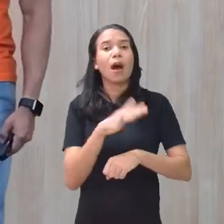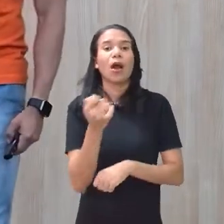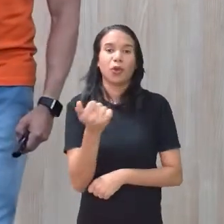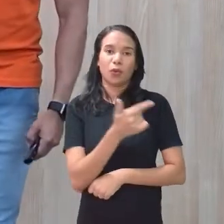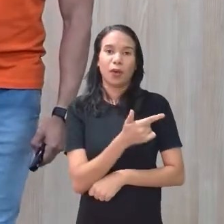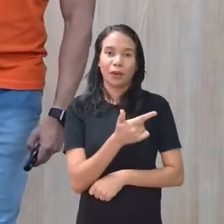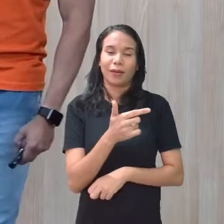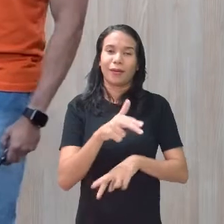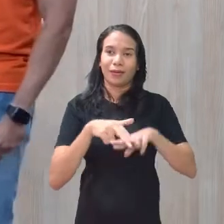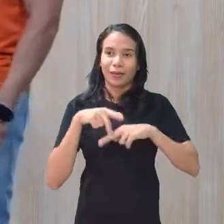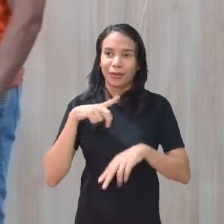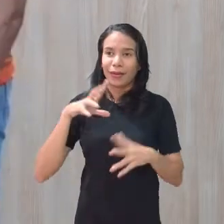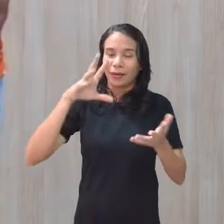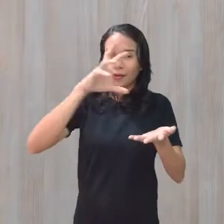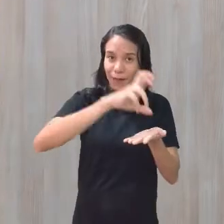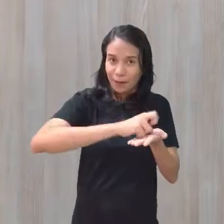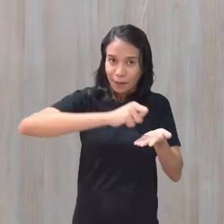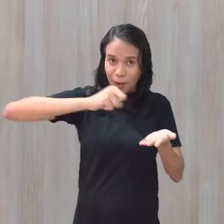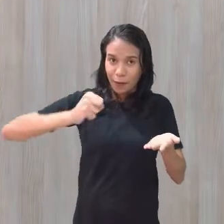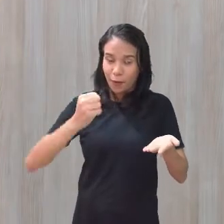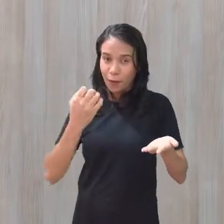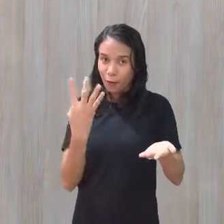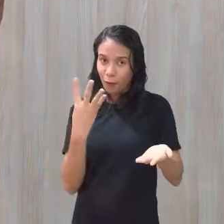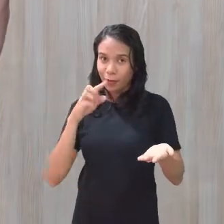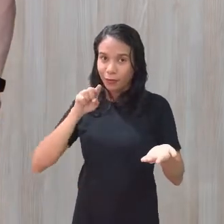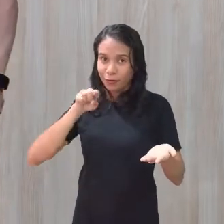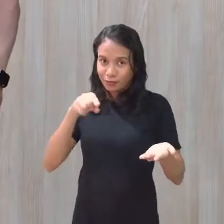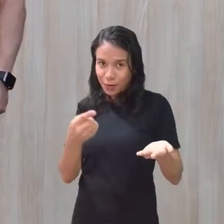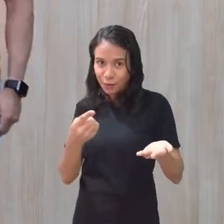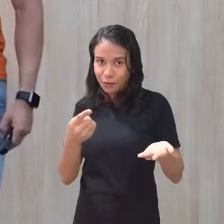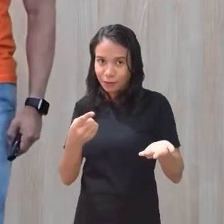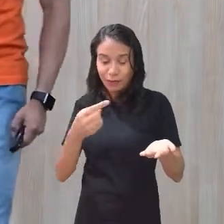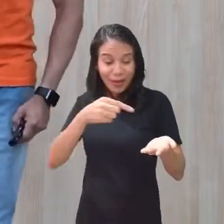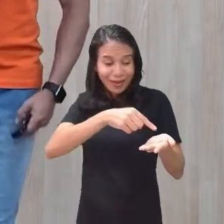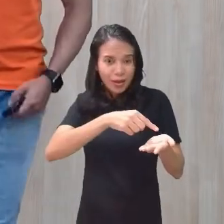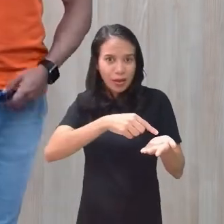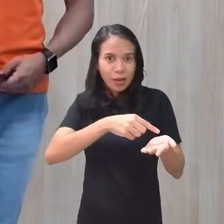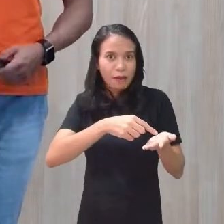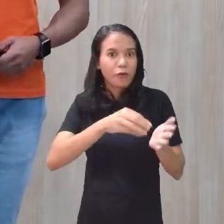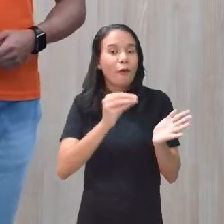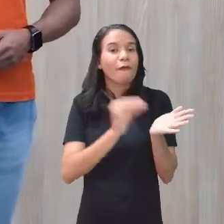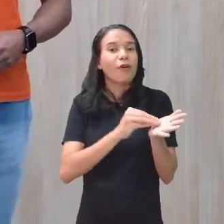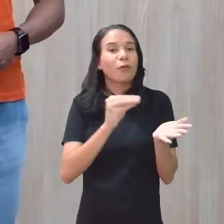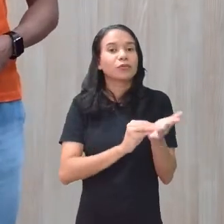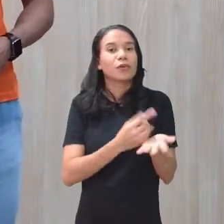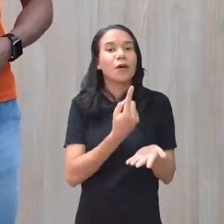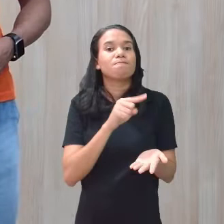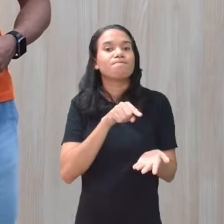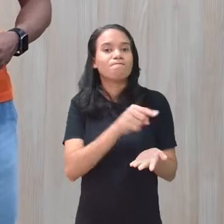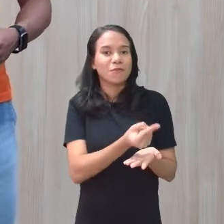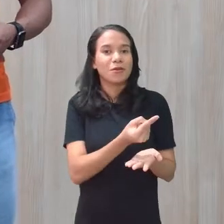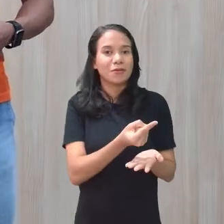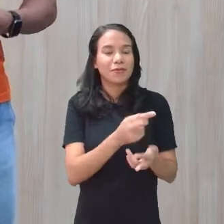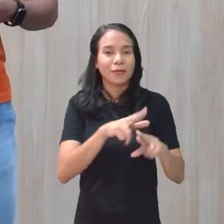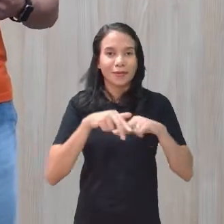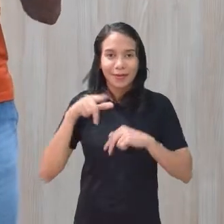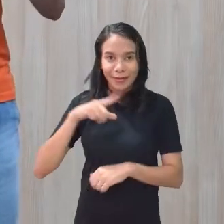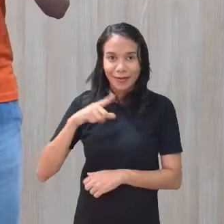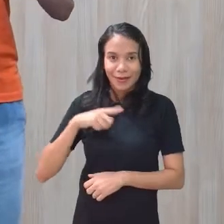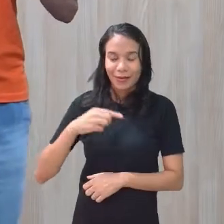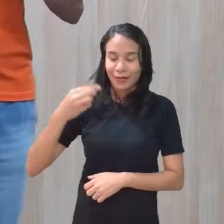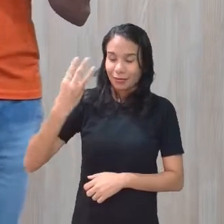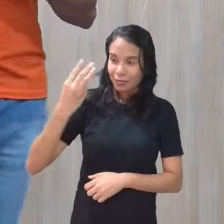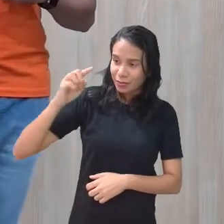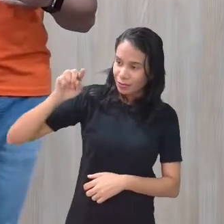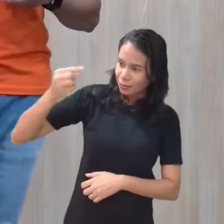conta. Então, eu fiz um saque de R$4.000. Então, nota que quando eu tenho R$3.000 e faço